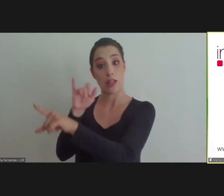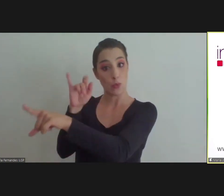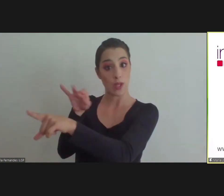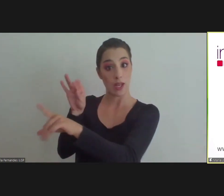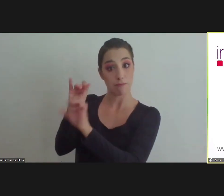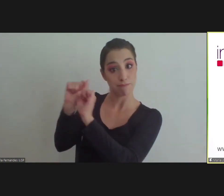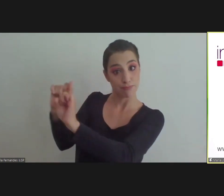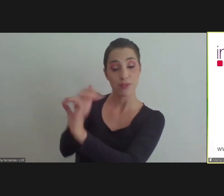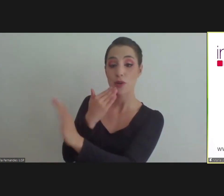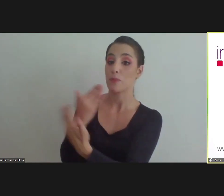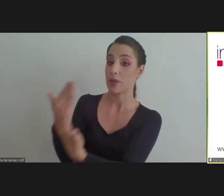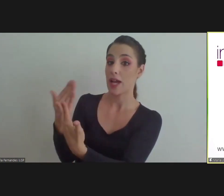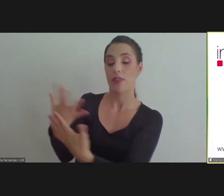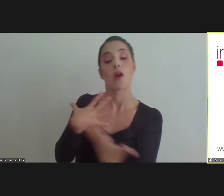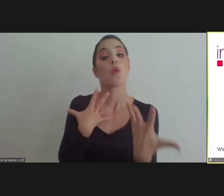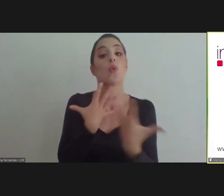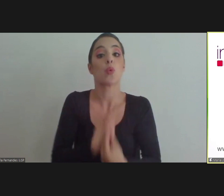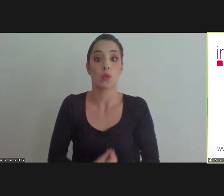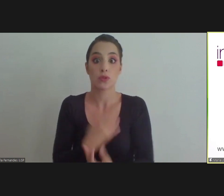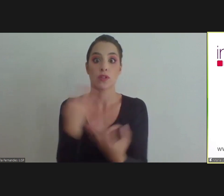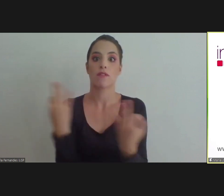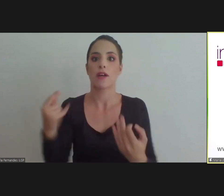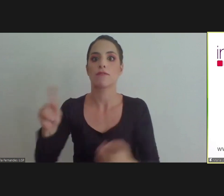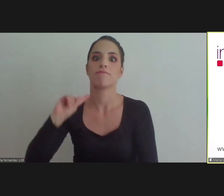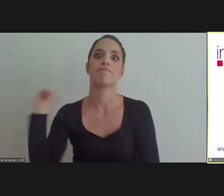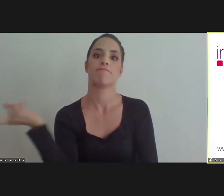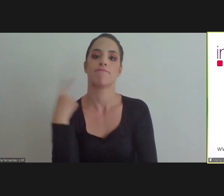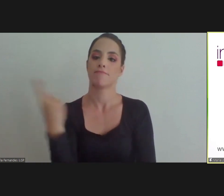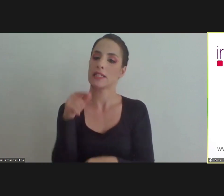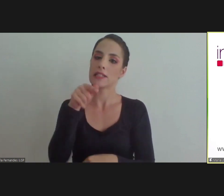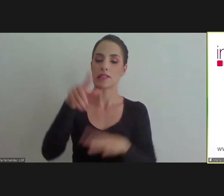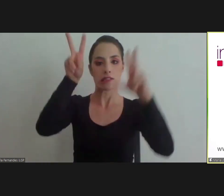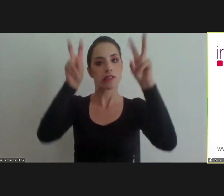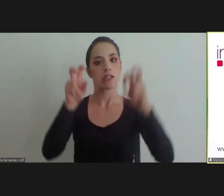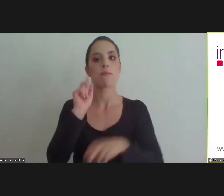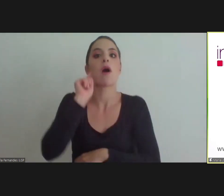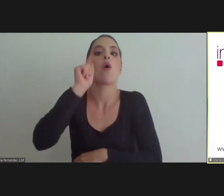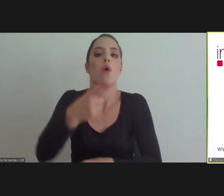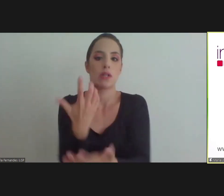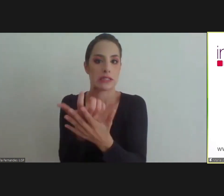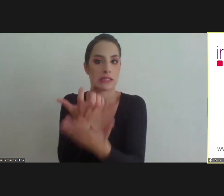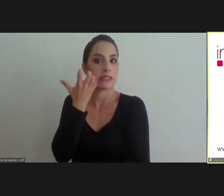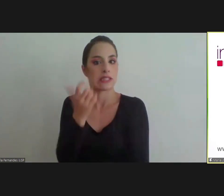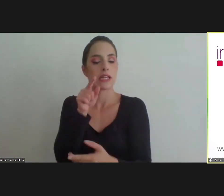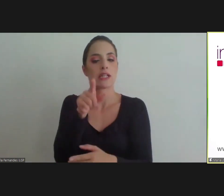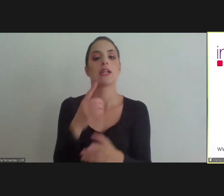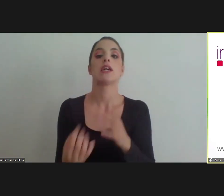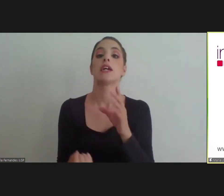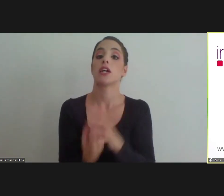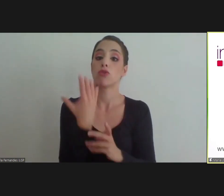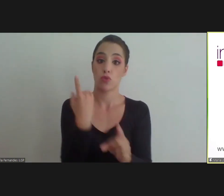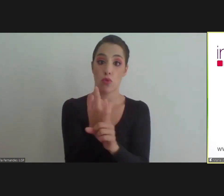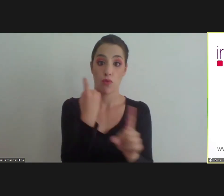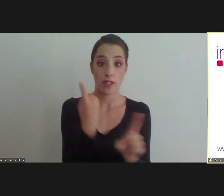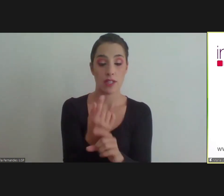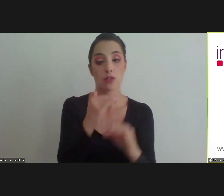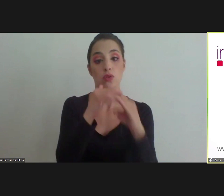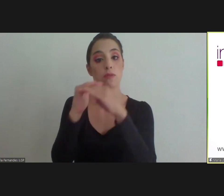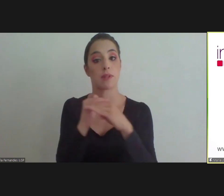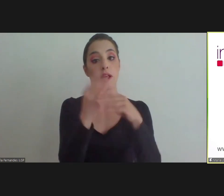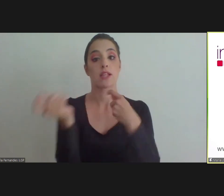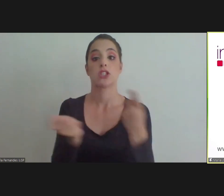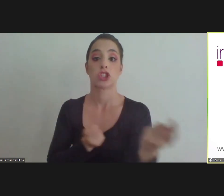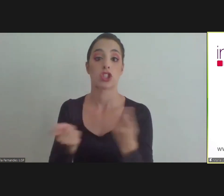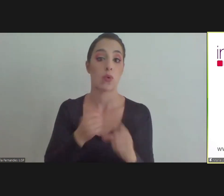de oradoras e oradores este tema tão relevante e desafiante e tão atual, inovação para a sustentabilidade na gestão e serviço